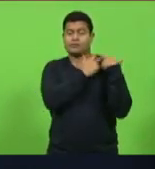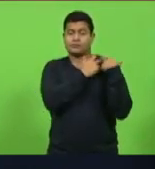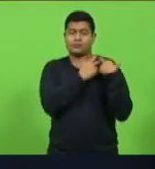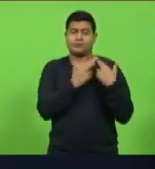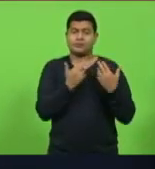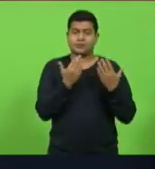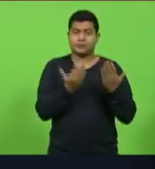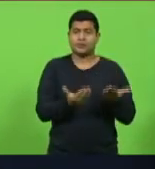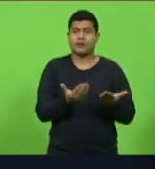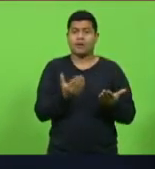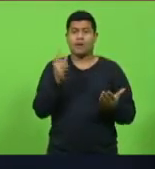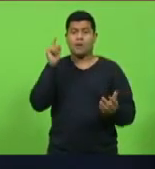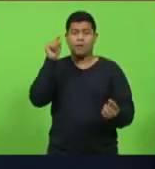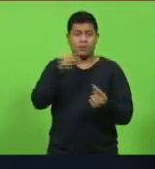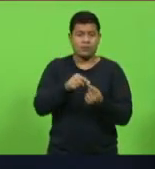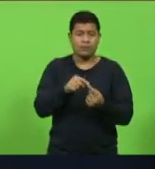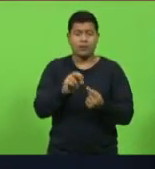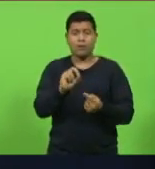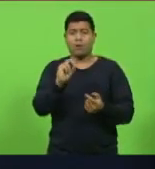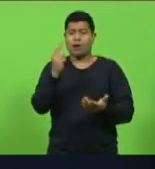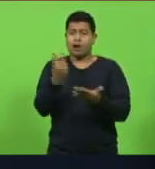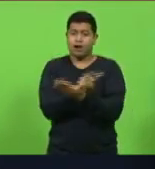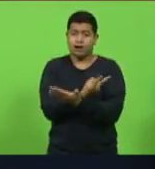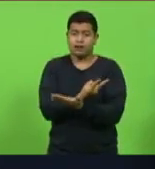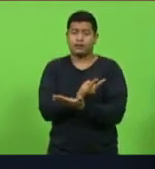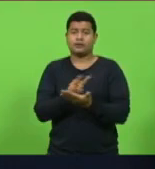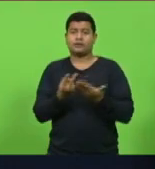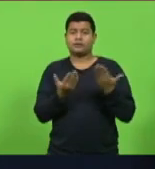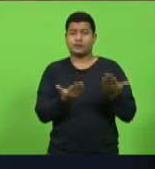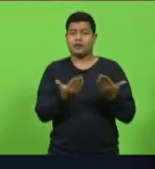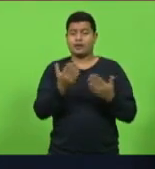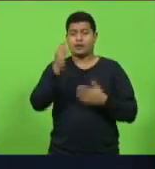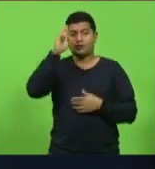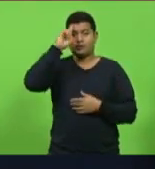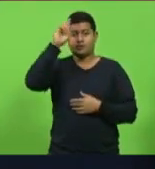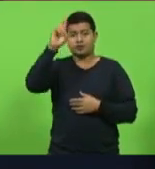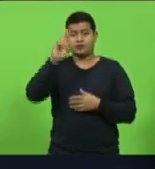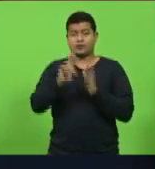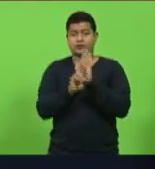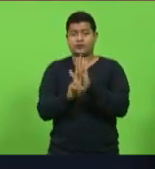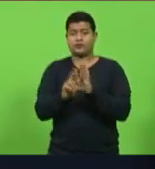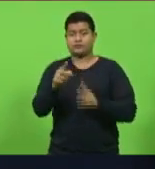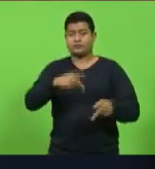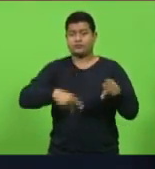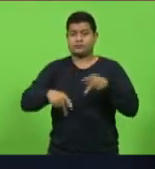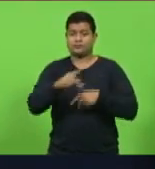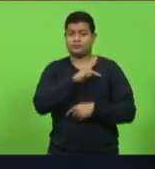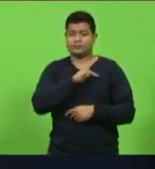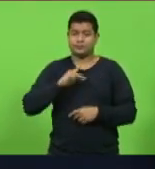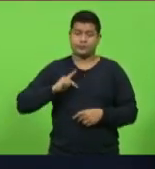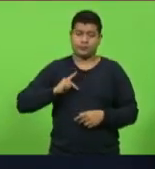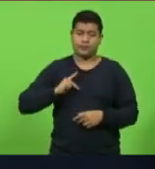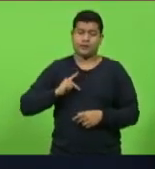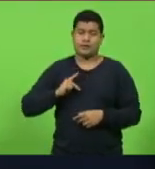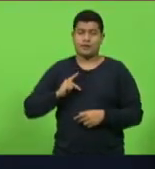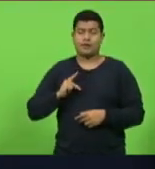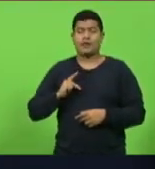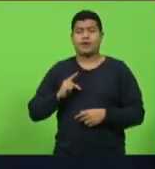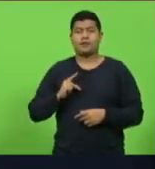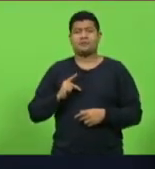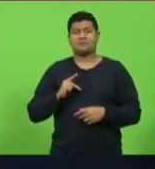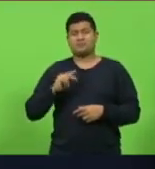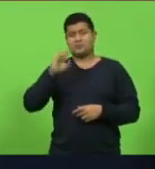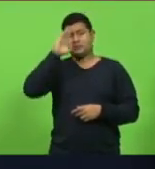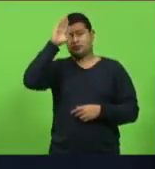objetiva ou desproporcional do administrador público Especialmente quando se trata de estruturas complexas